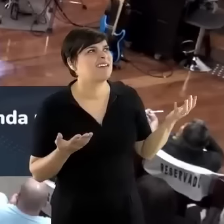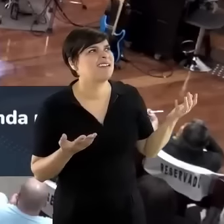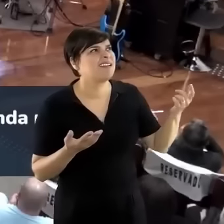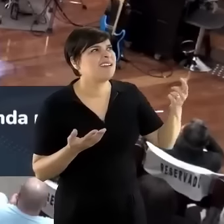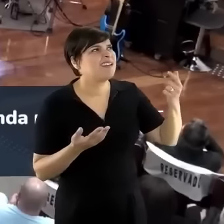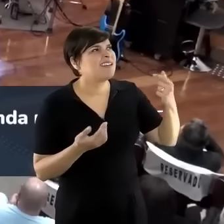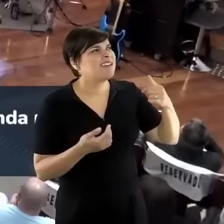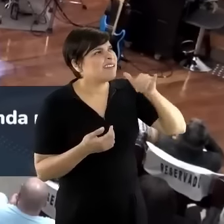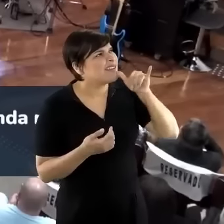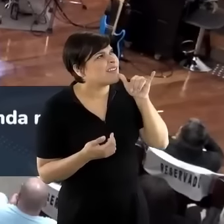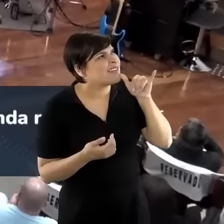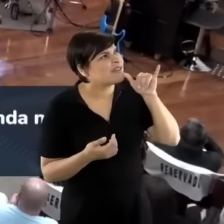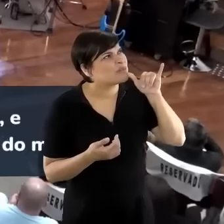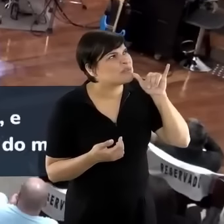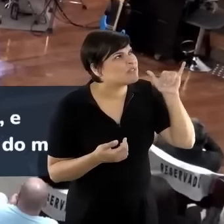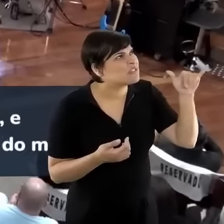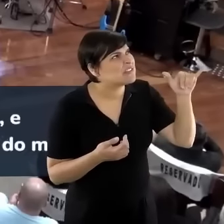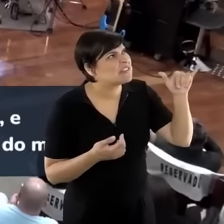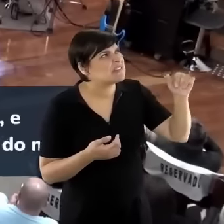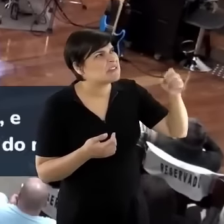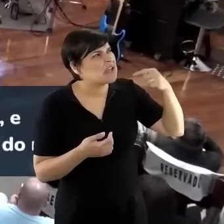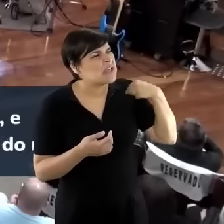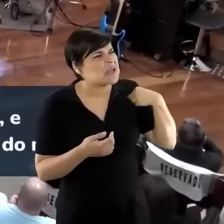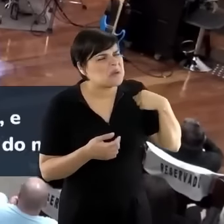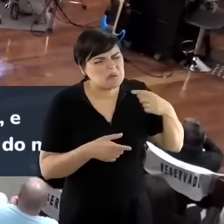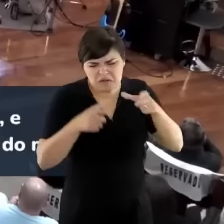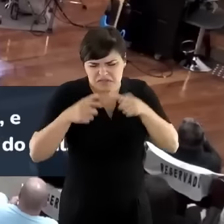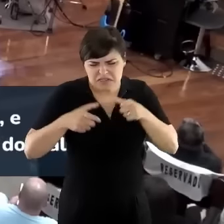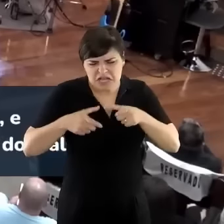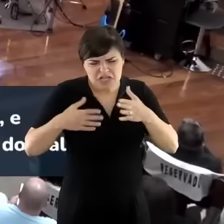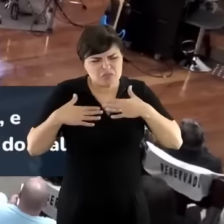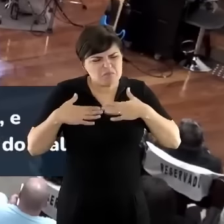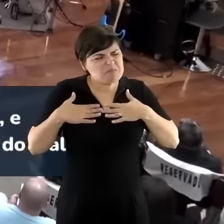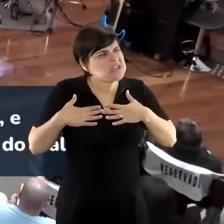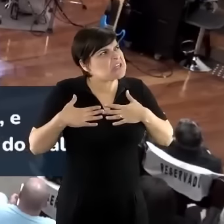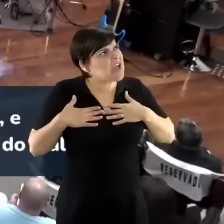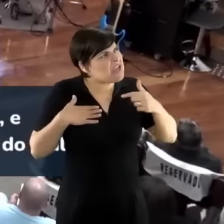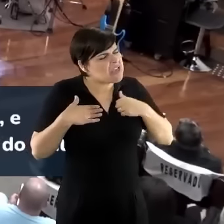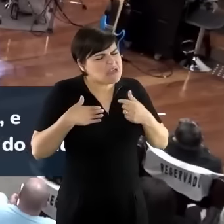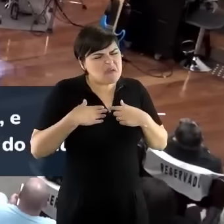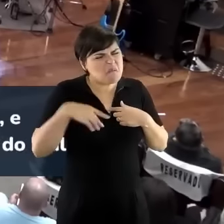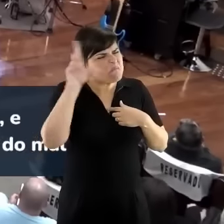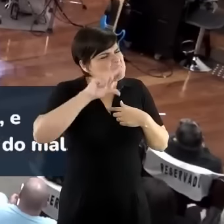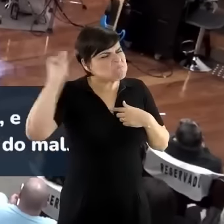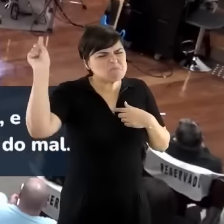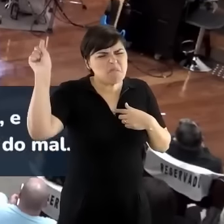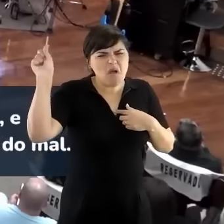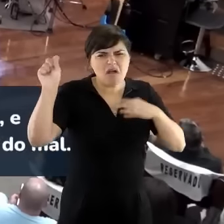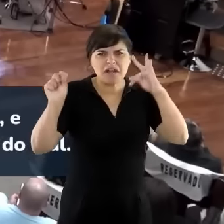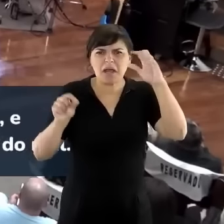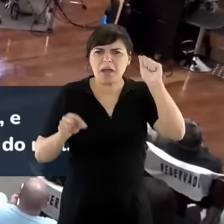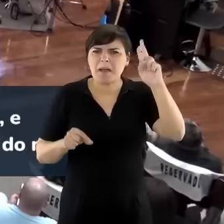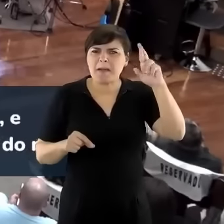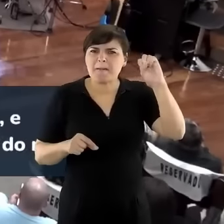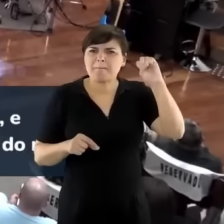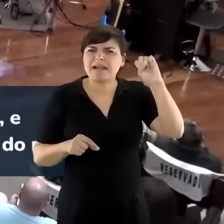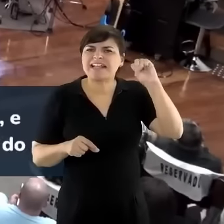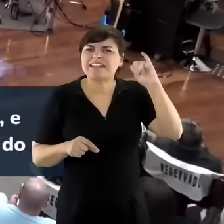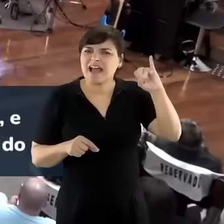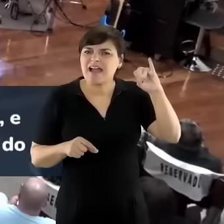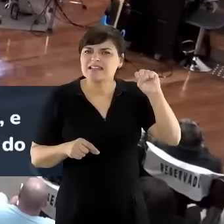foi isso que eu disse estando ainda na minha terra por isso me Adiantei fugindo para tsis pois sabia que éis Deus